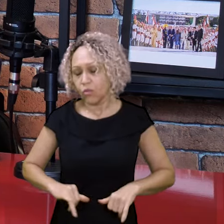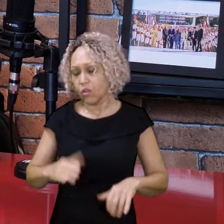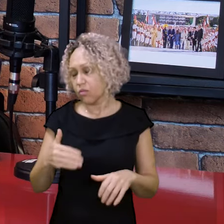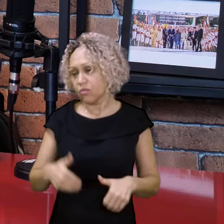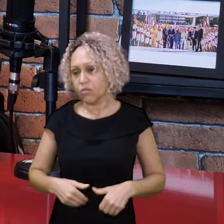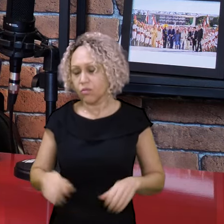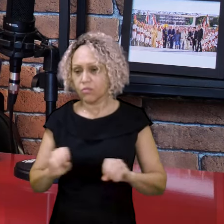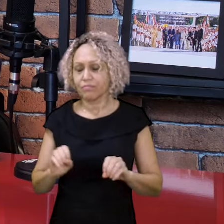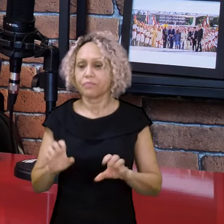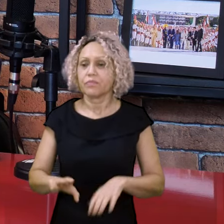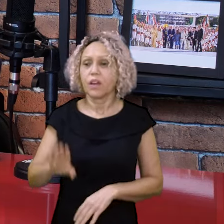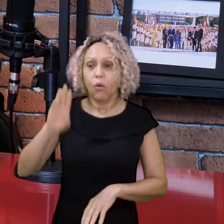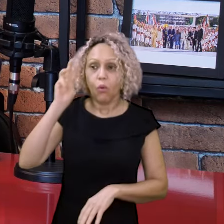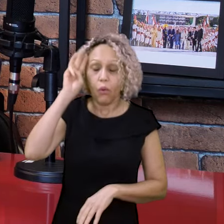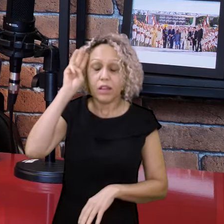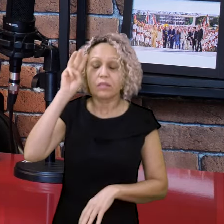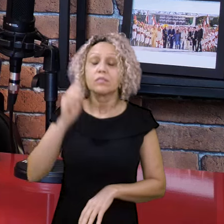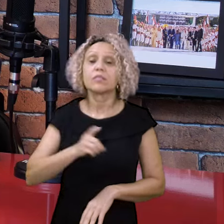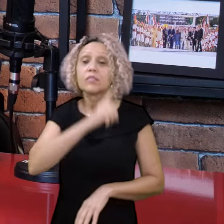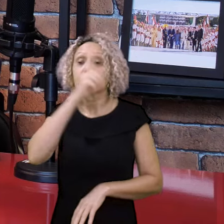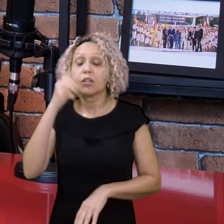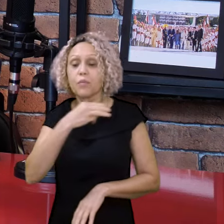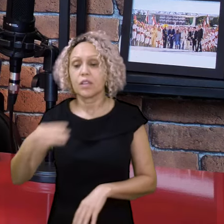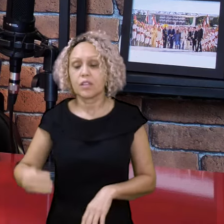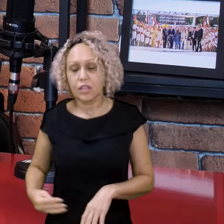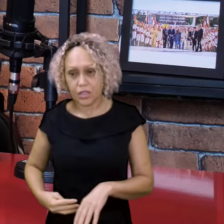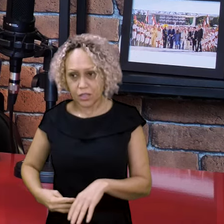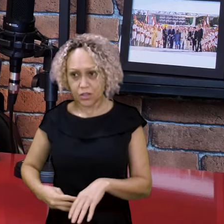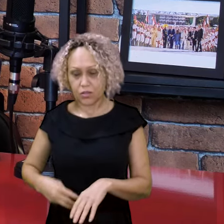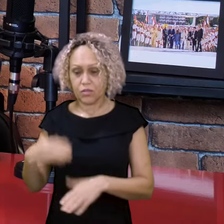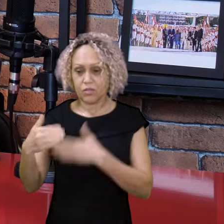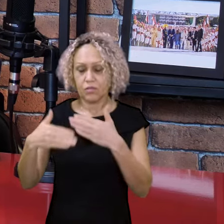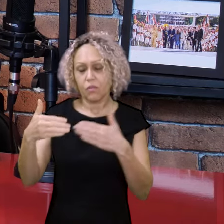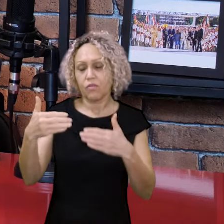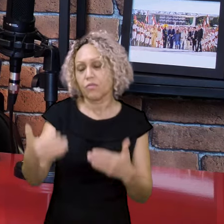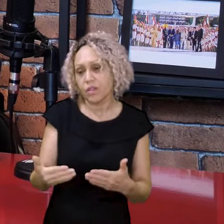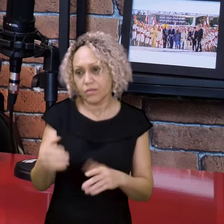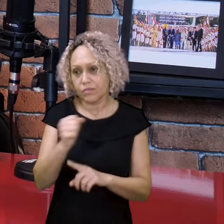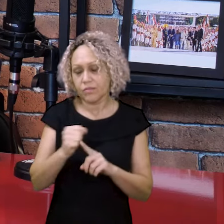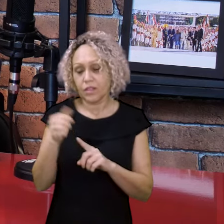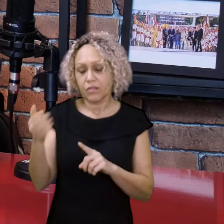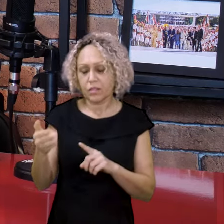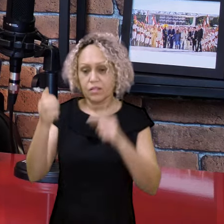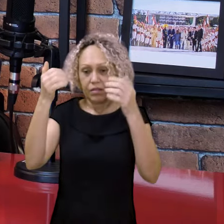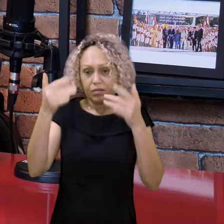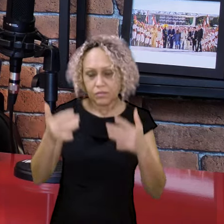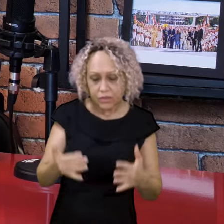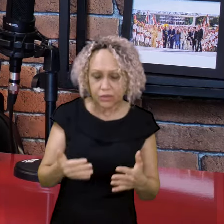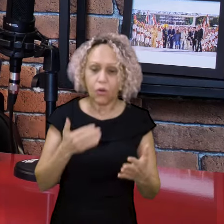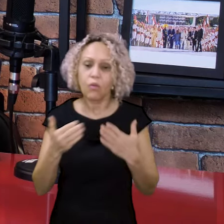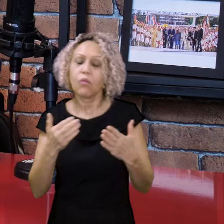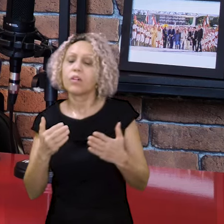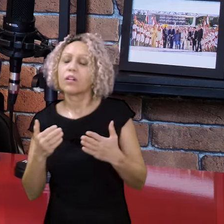Família e Combate à Fome, Wellington Dias, no programa Bom Dia Ministro, na última quarta-feira, 13 de março. Em conversa com